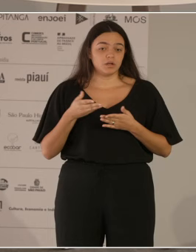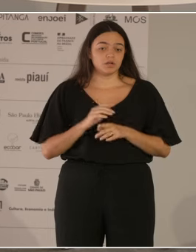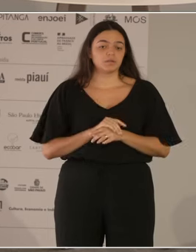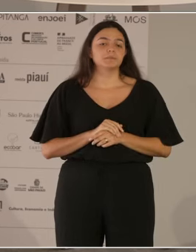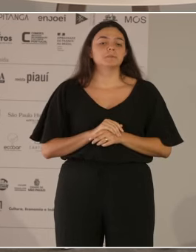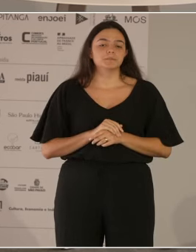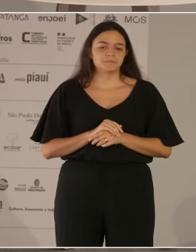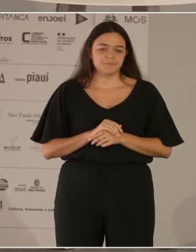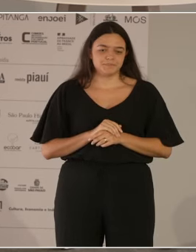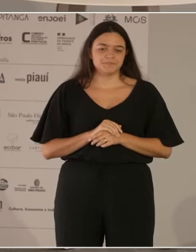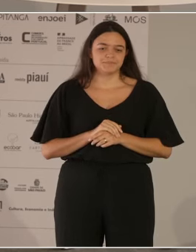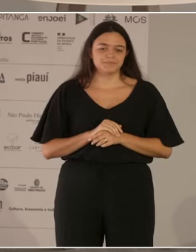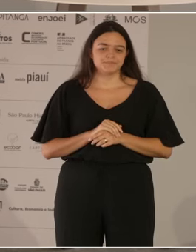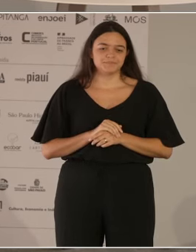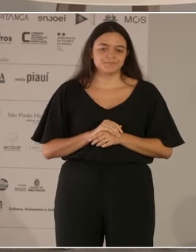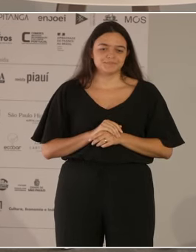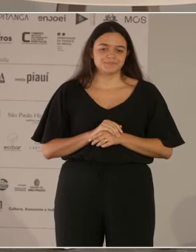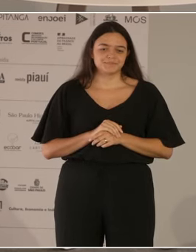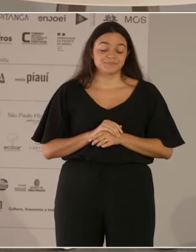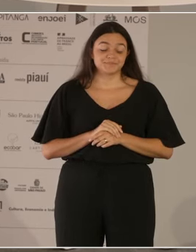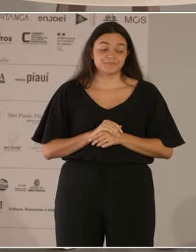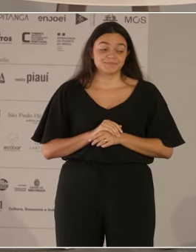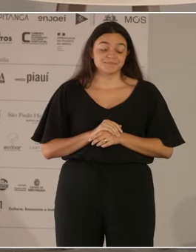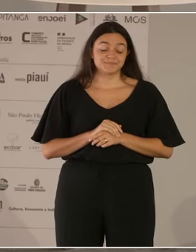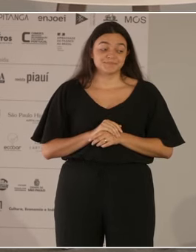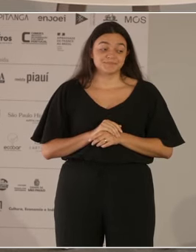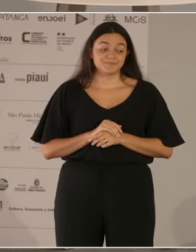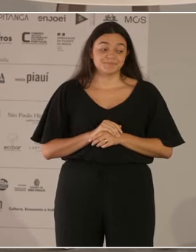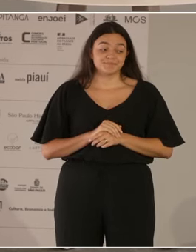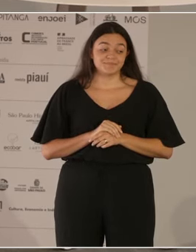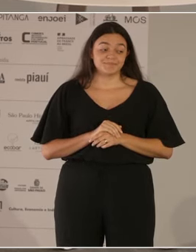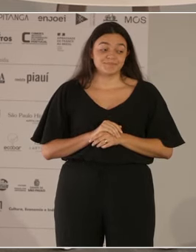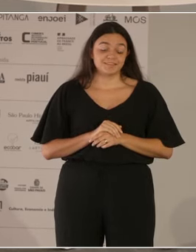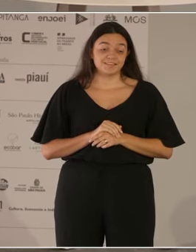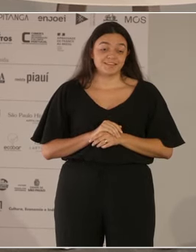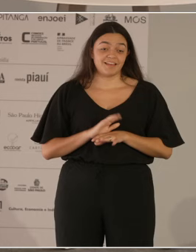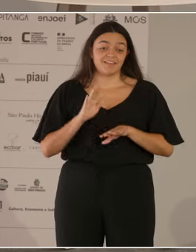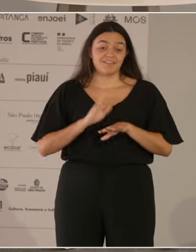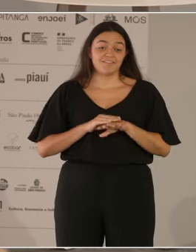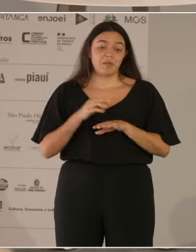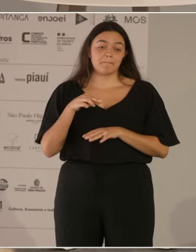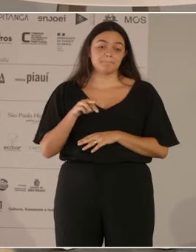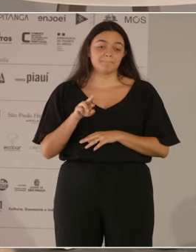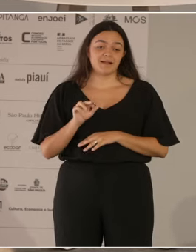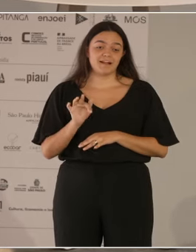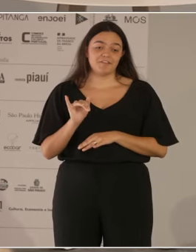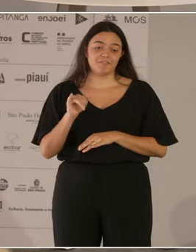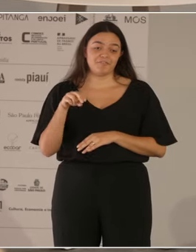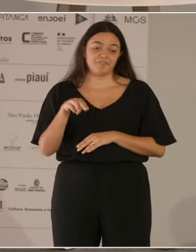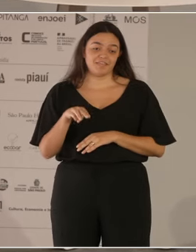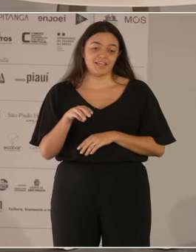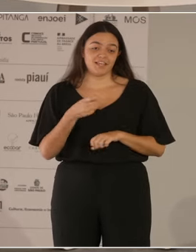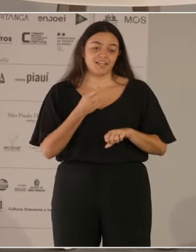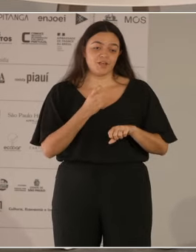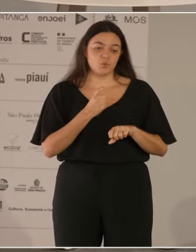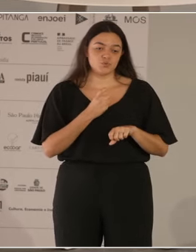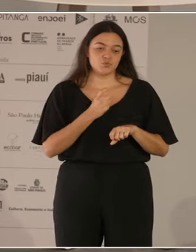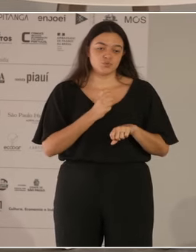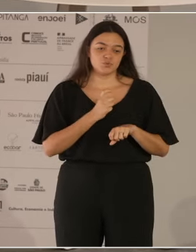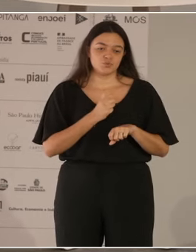umas agulhas gigantes, né? Assim, as agulhas sobraram, porque elas eram feitas de marfim, de osso. É,